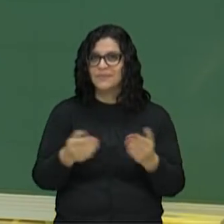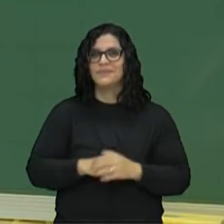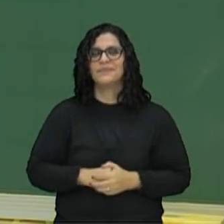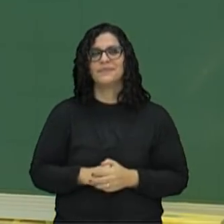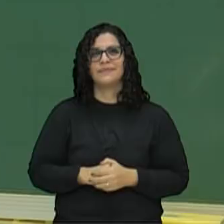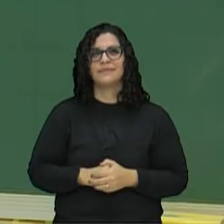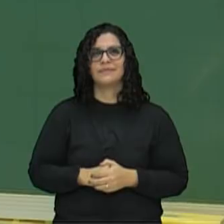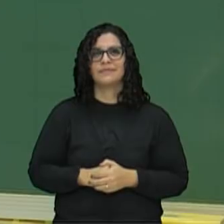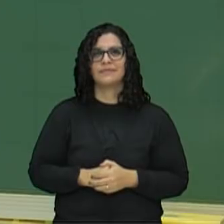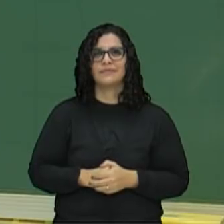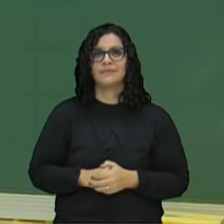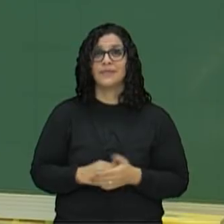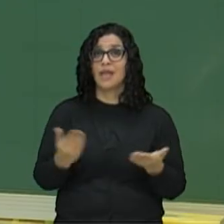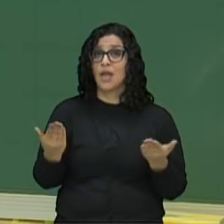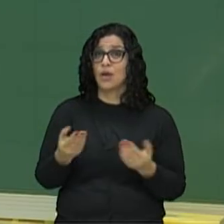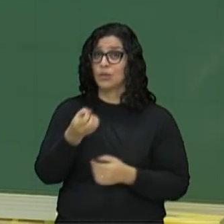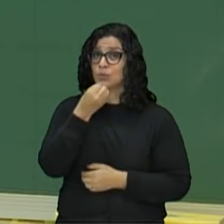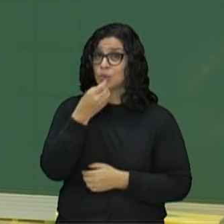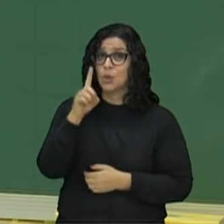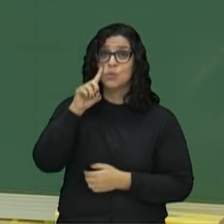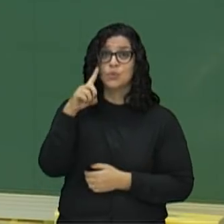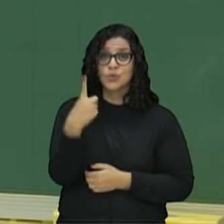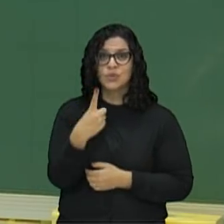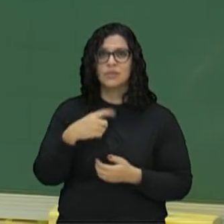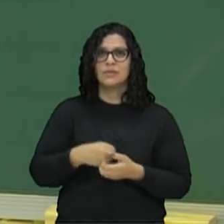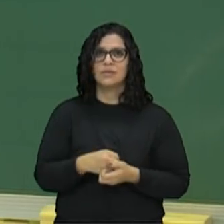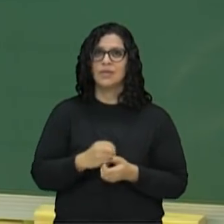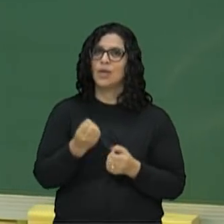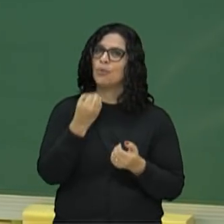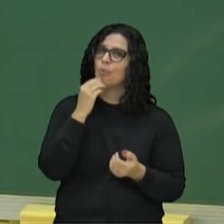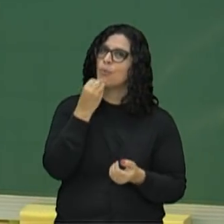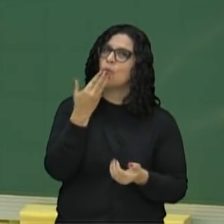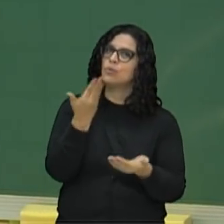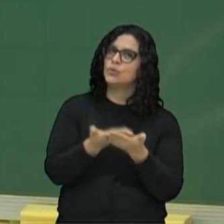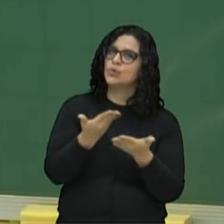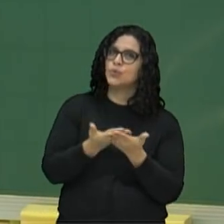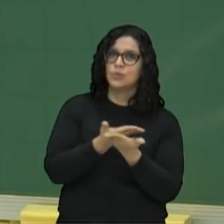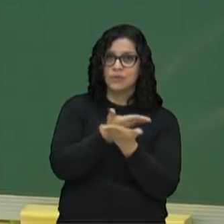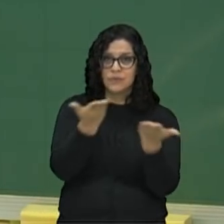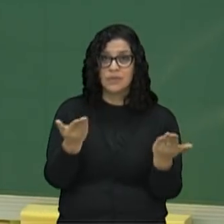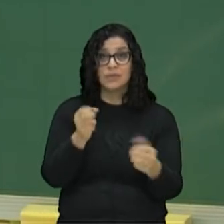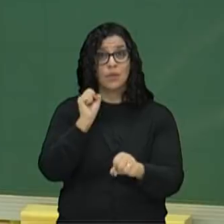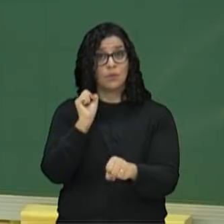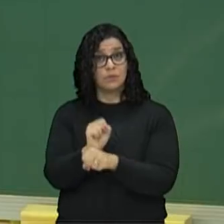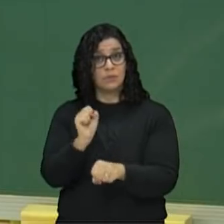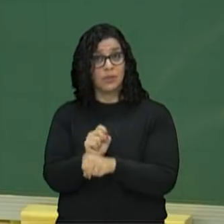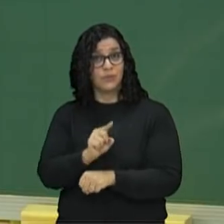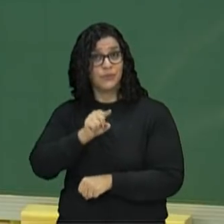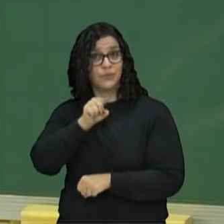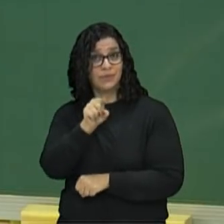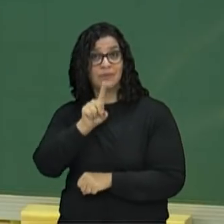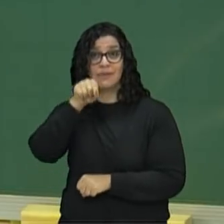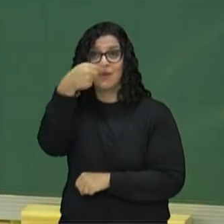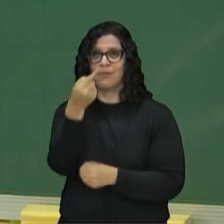todas. Tenham um excelente dia e bons estudos a vocês. Eu aguardo